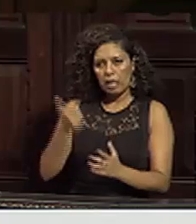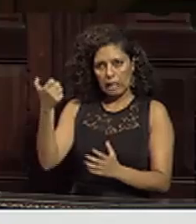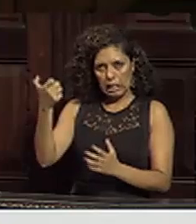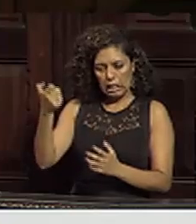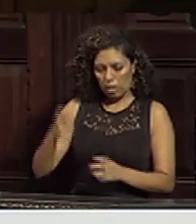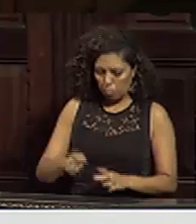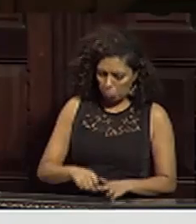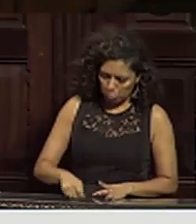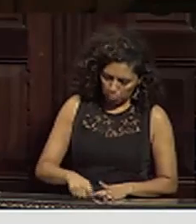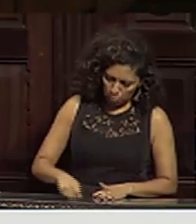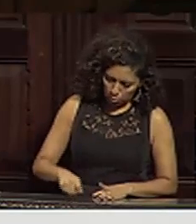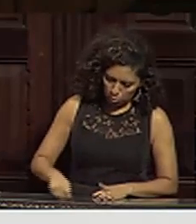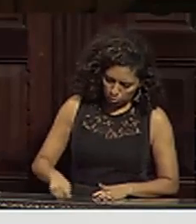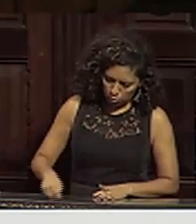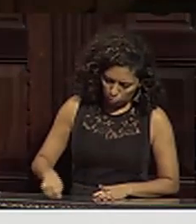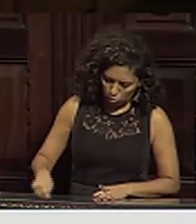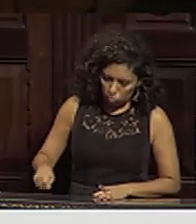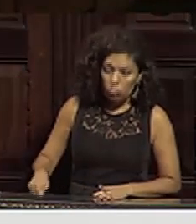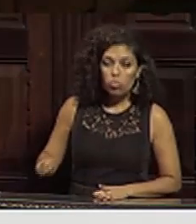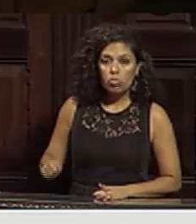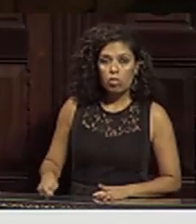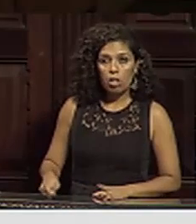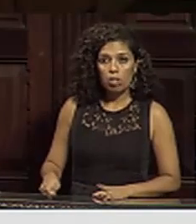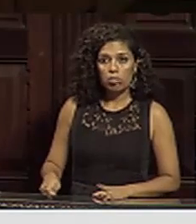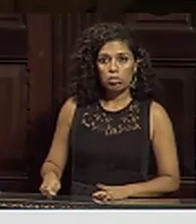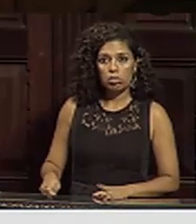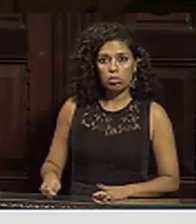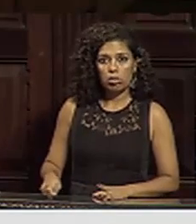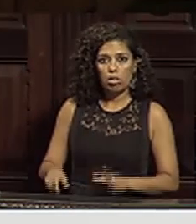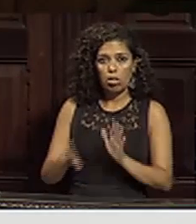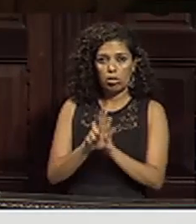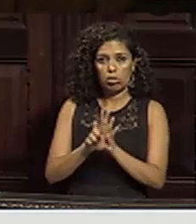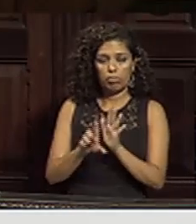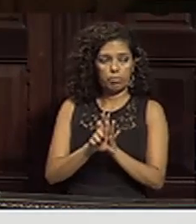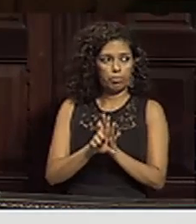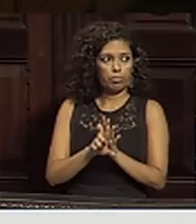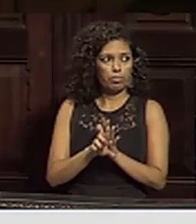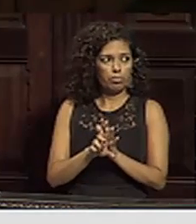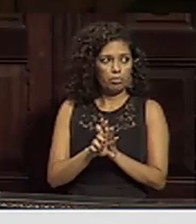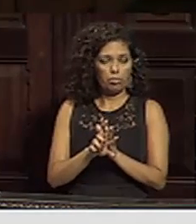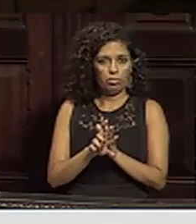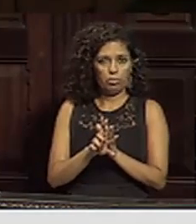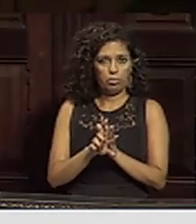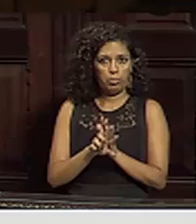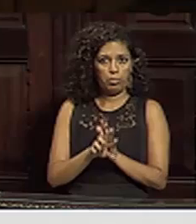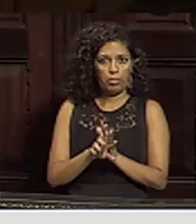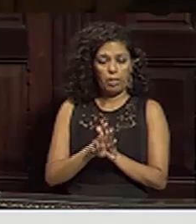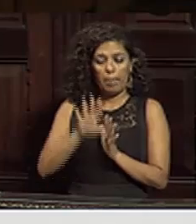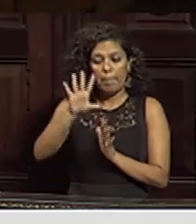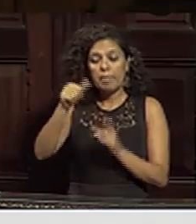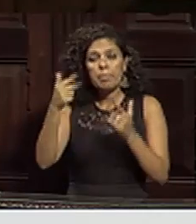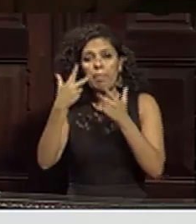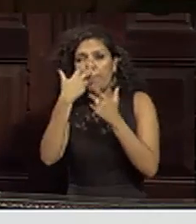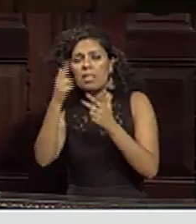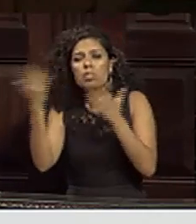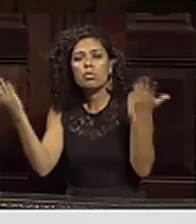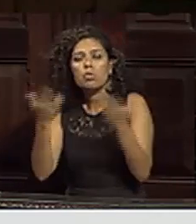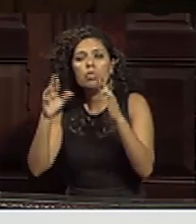imensa, televisionada para o Brasil inteiro, em elucubrações jurídicas